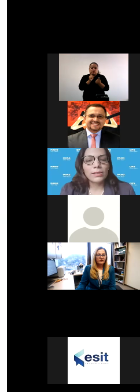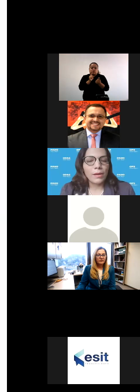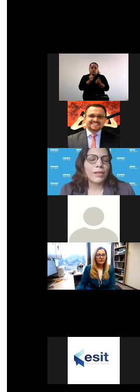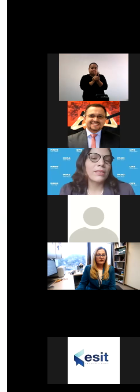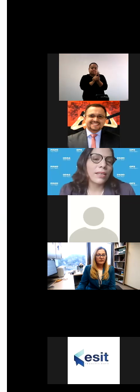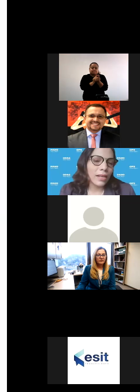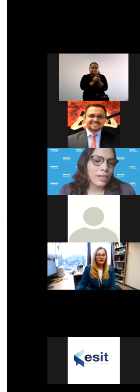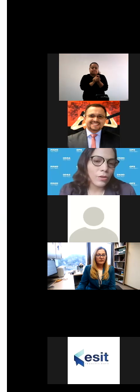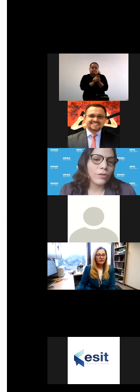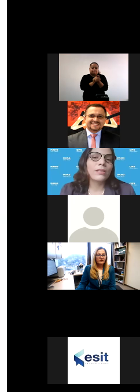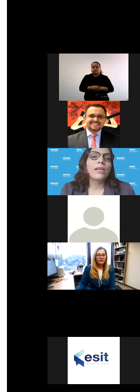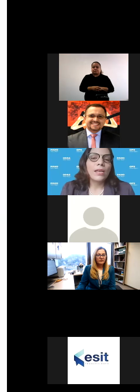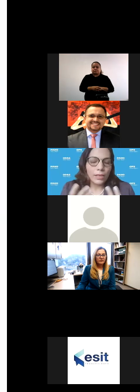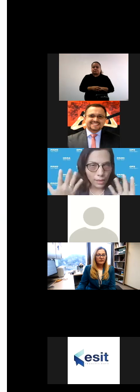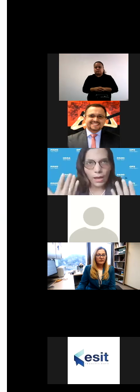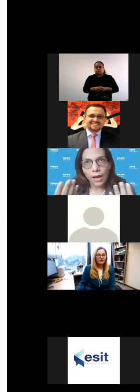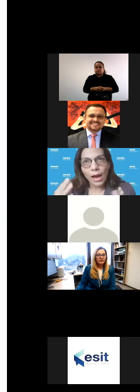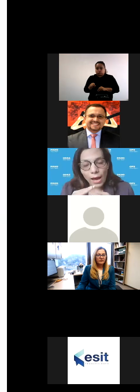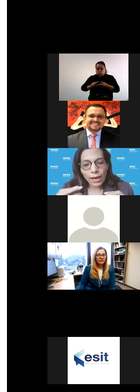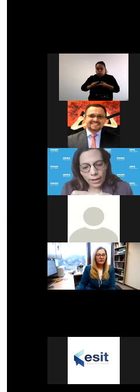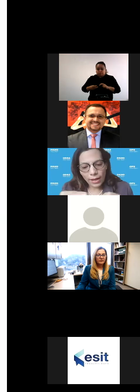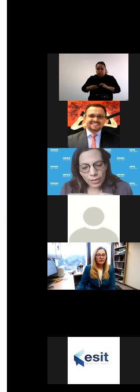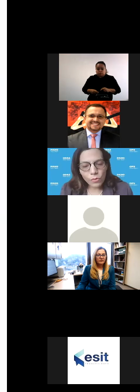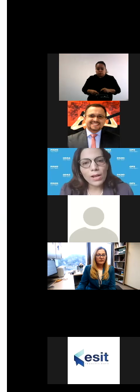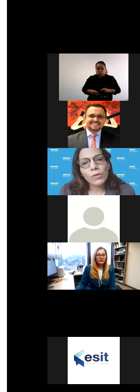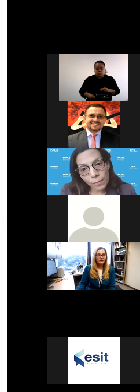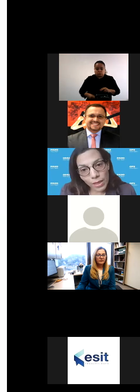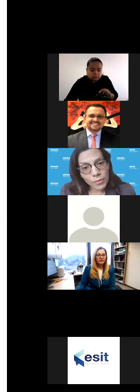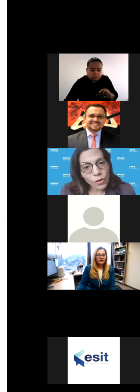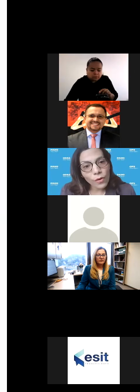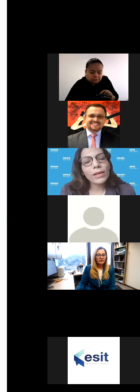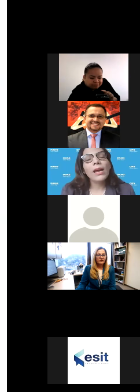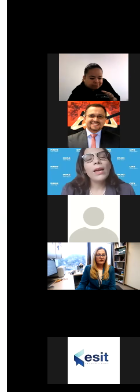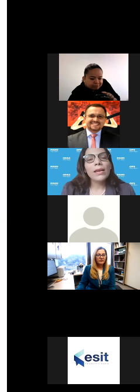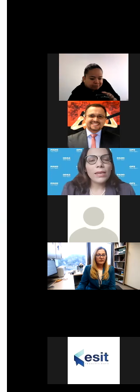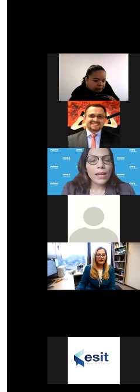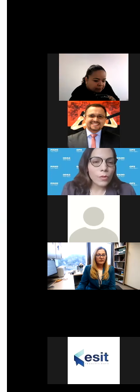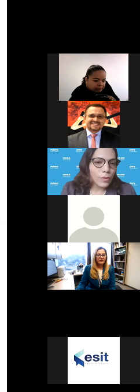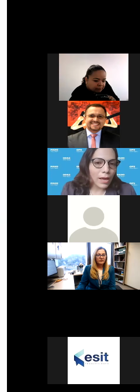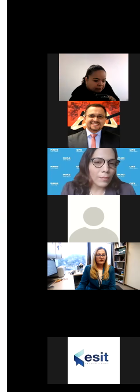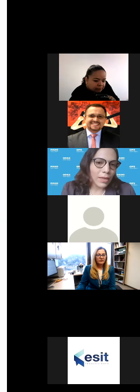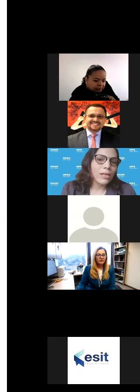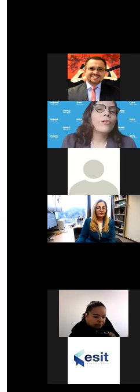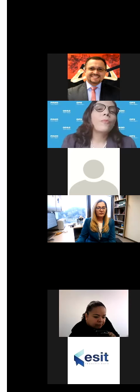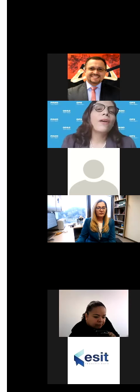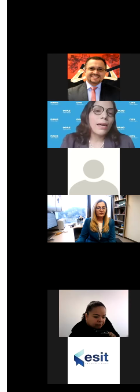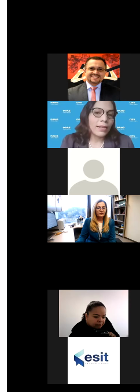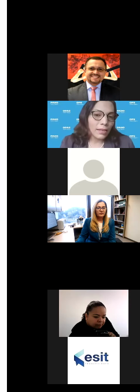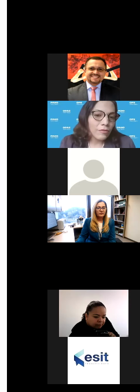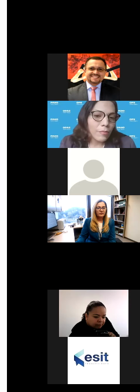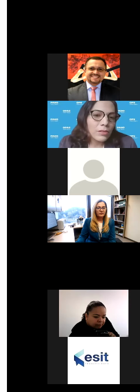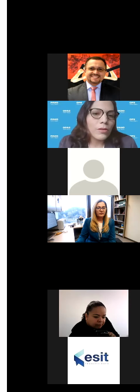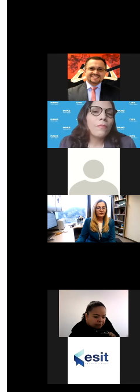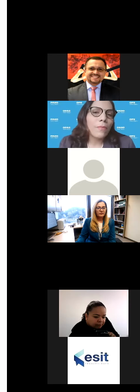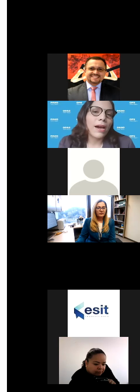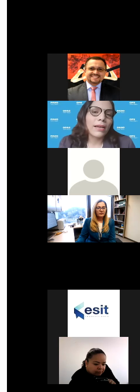algum evento massivo, é importante que, se surgem essas lesões, faça a vinculação epidemiológica e vá ao